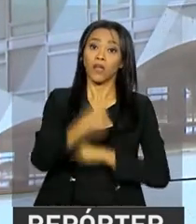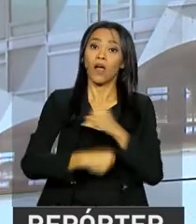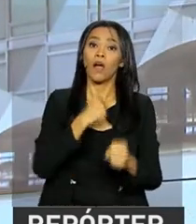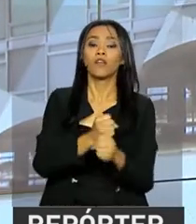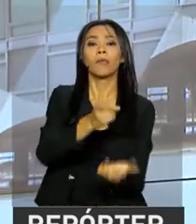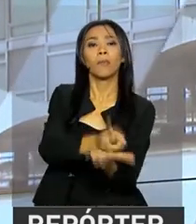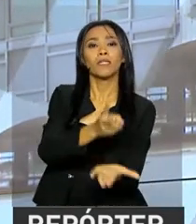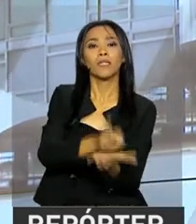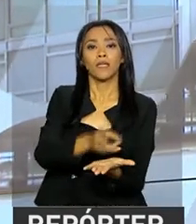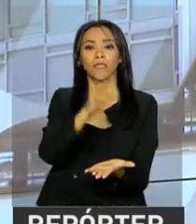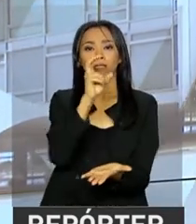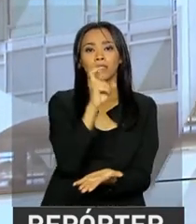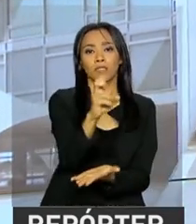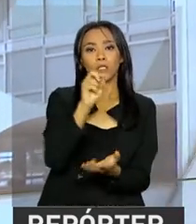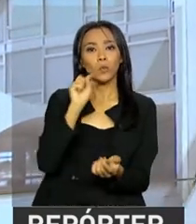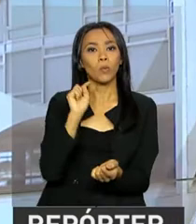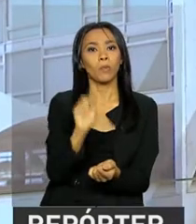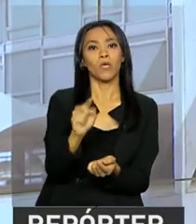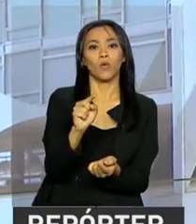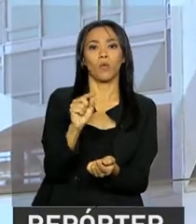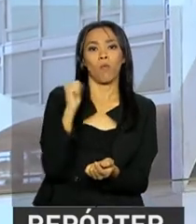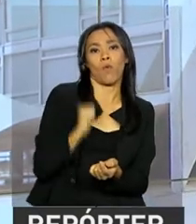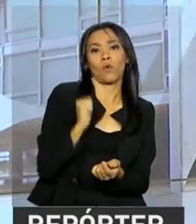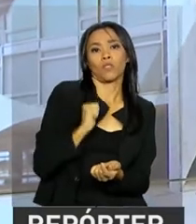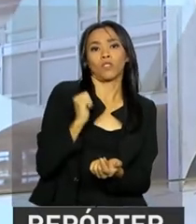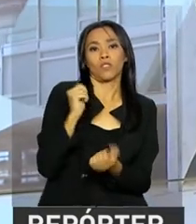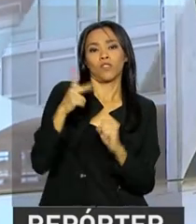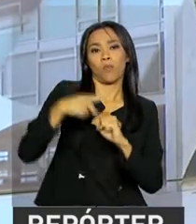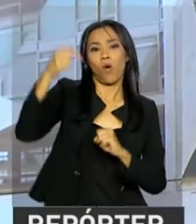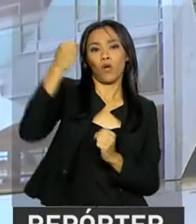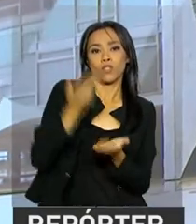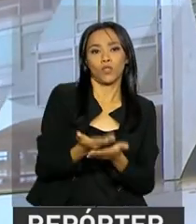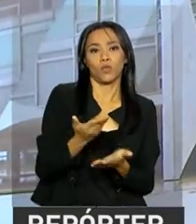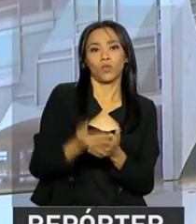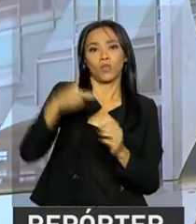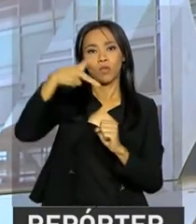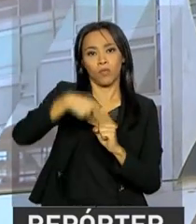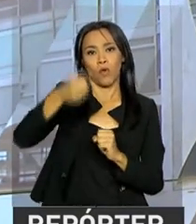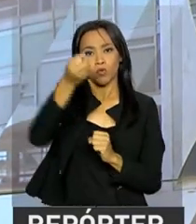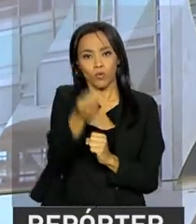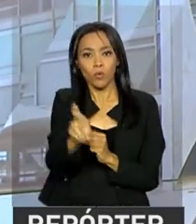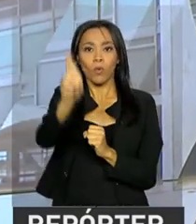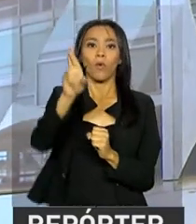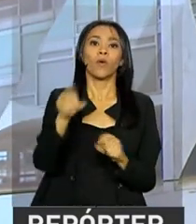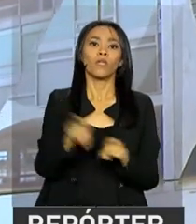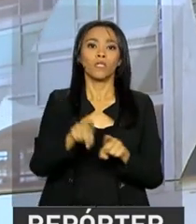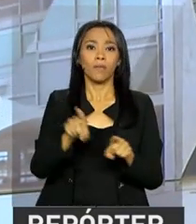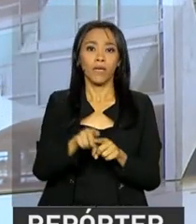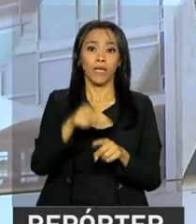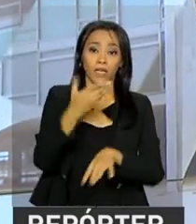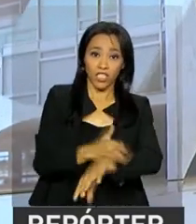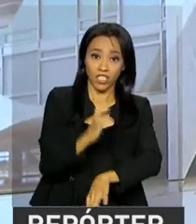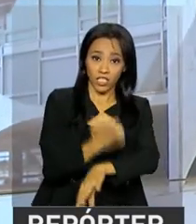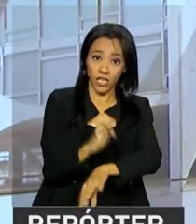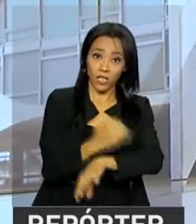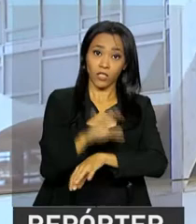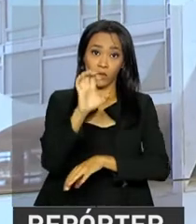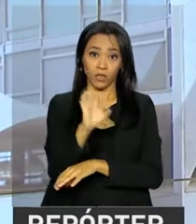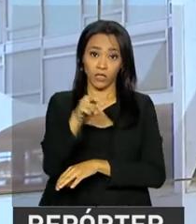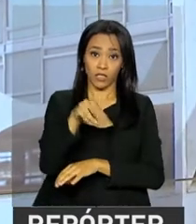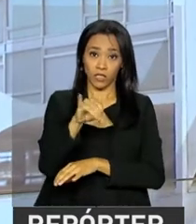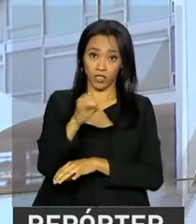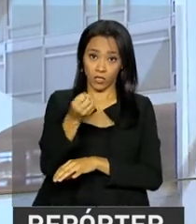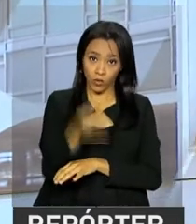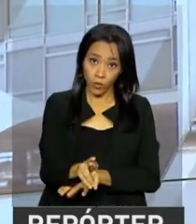de 5 mil bolsas de pós graduação pós doutorado e estágio sênior no exterior pelo